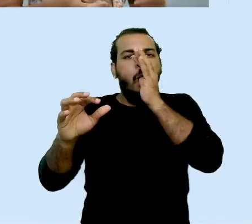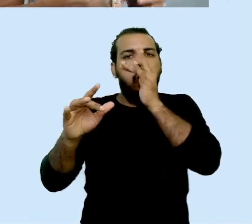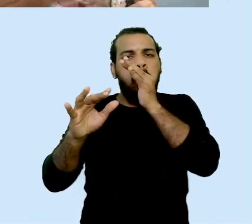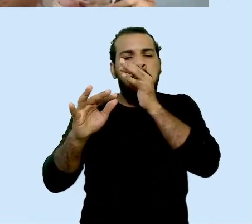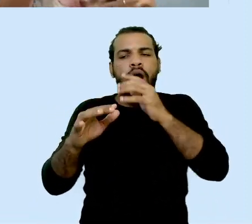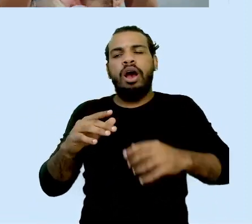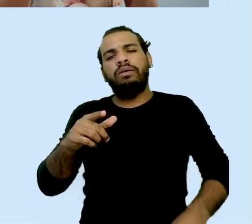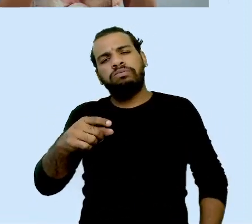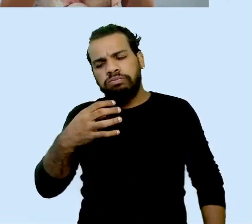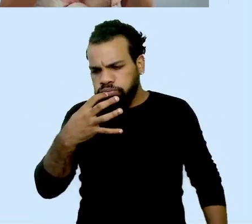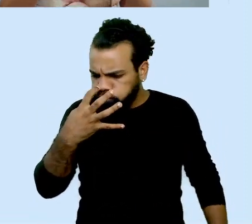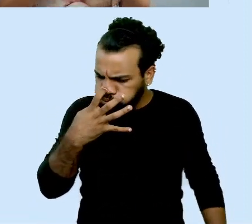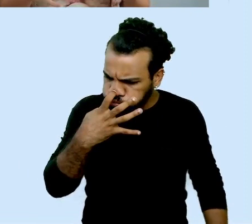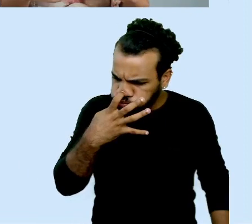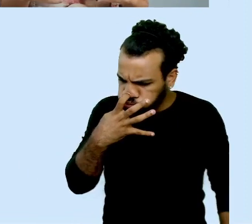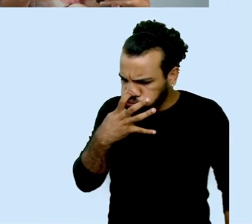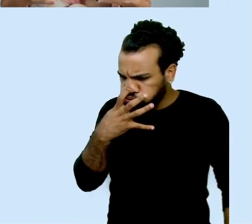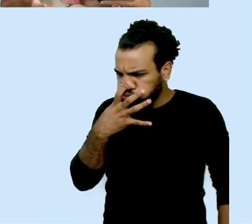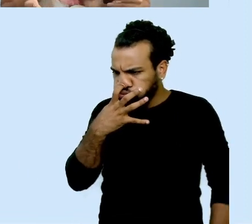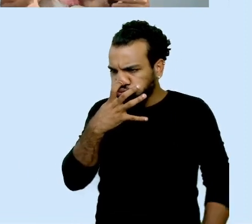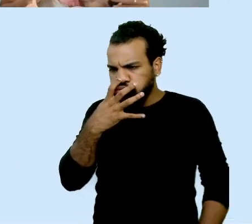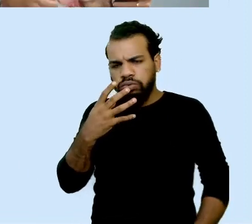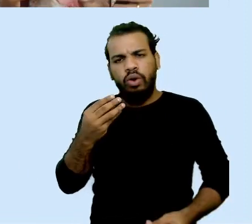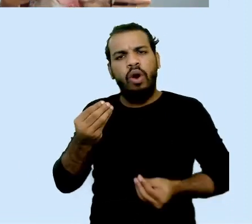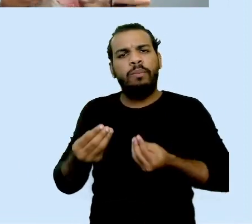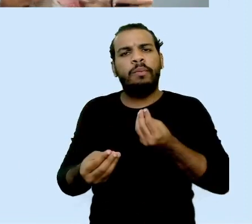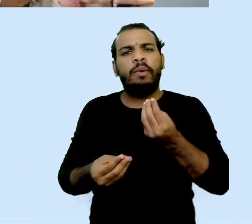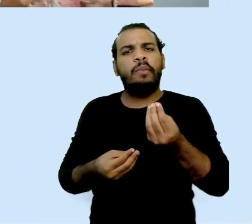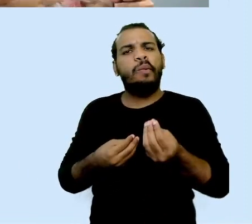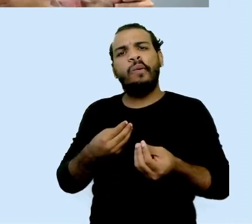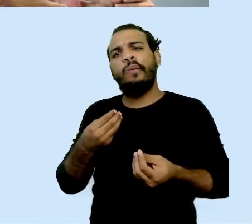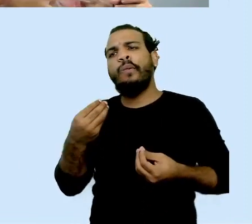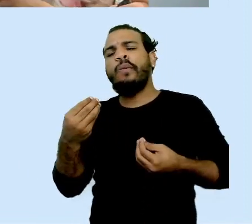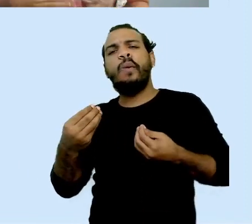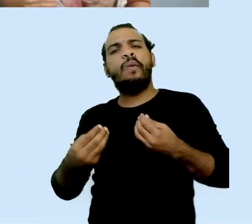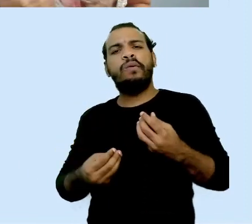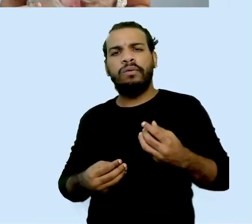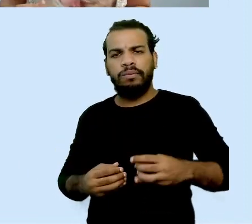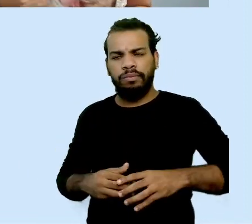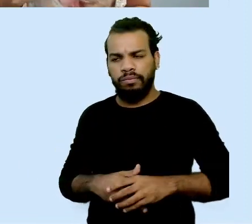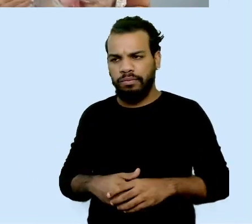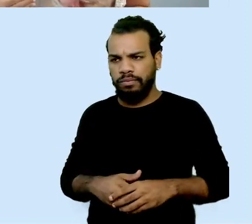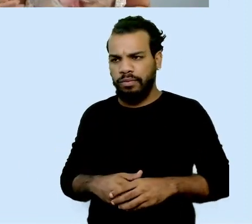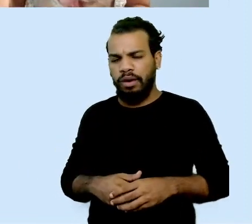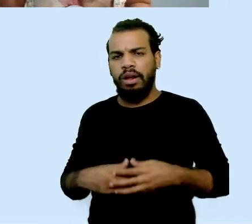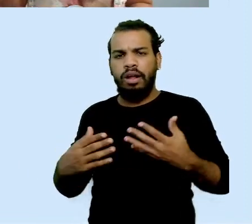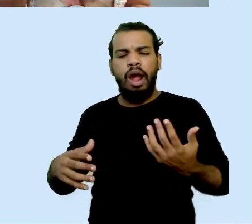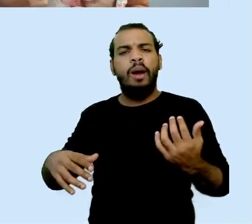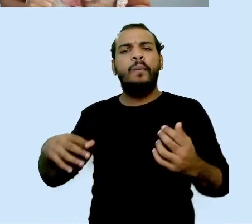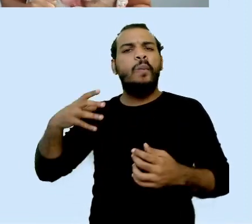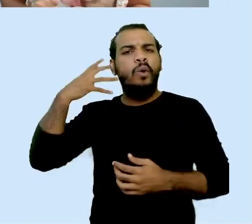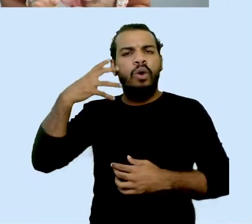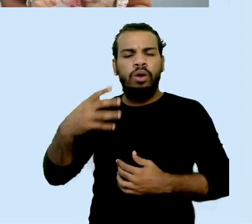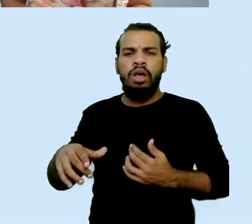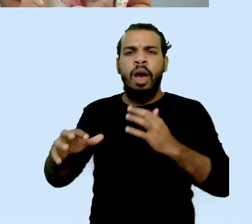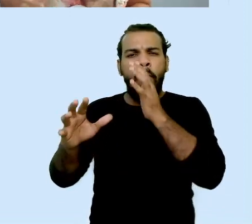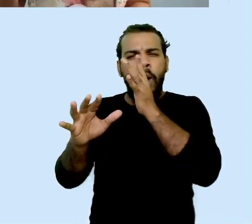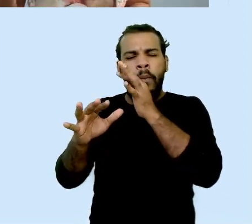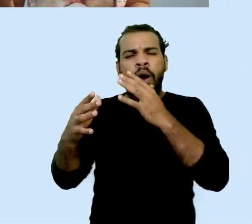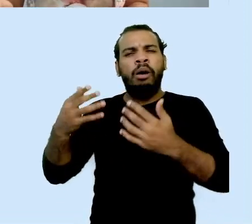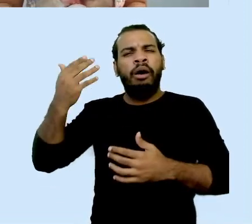essa evolução, que aquilo era alguns instrumentos musicais bem